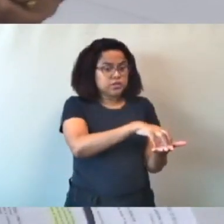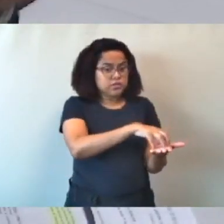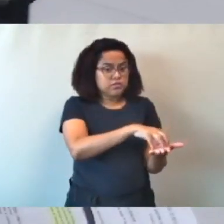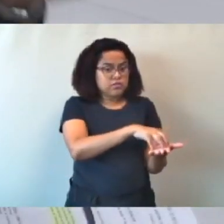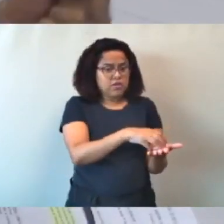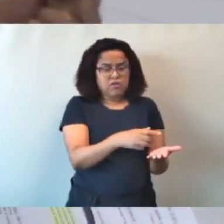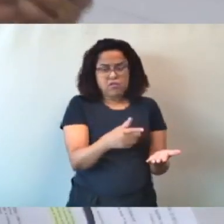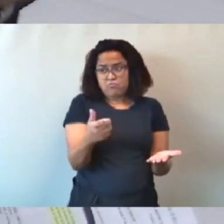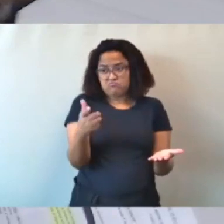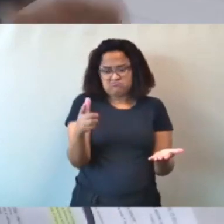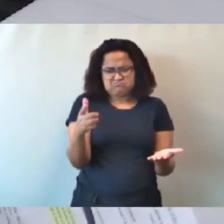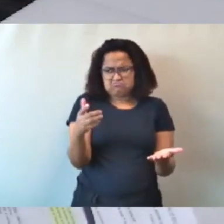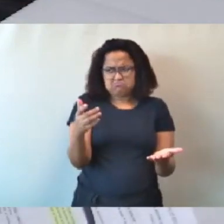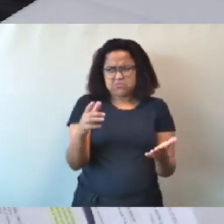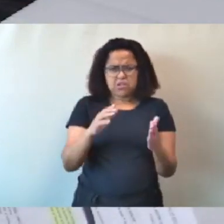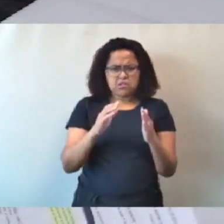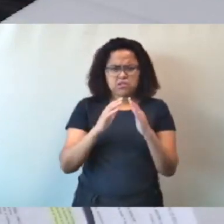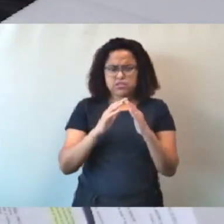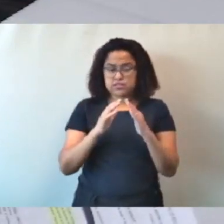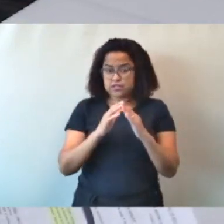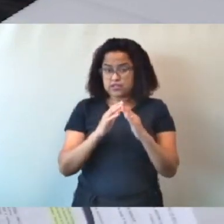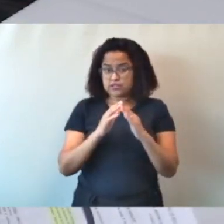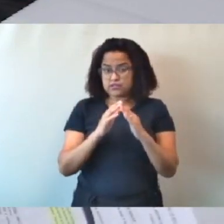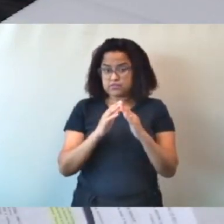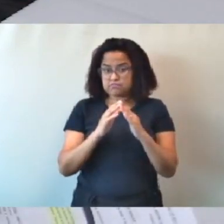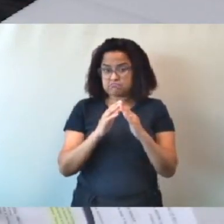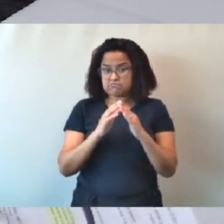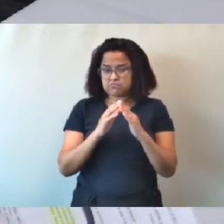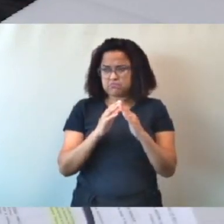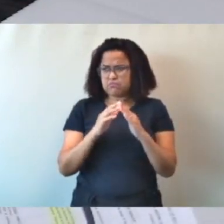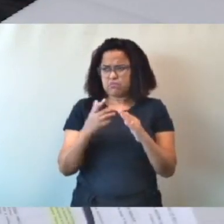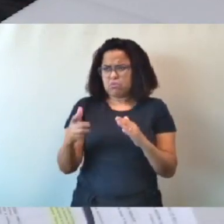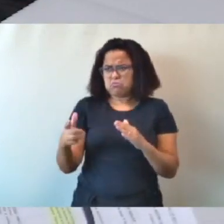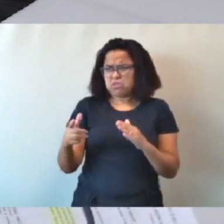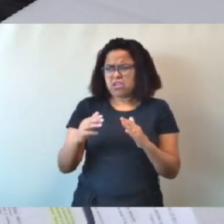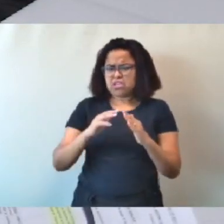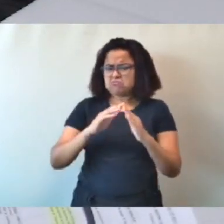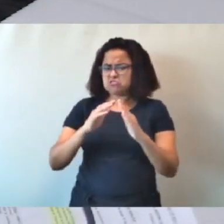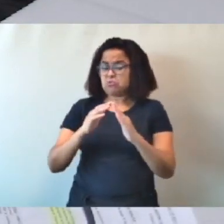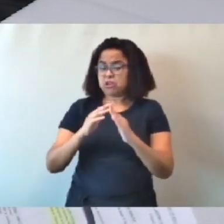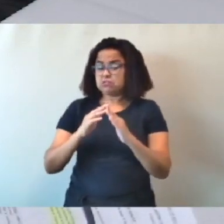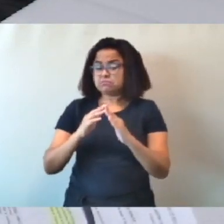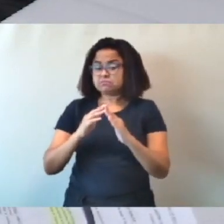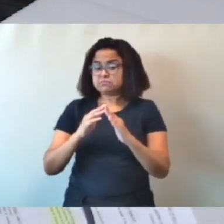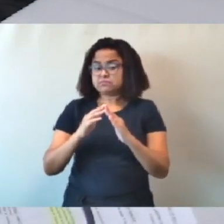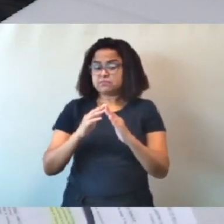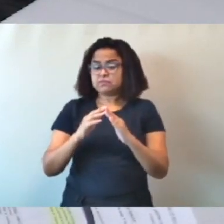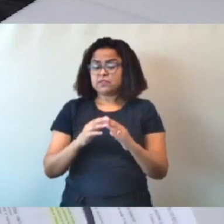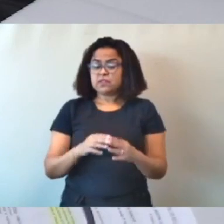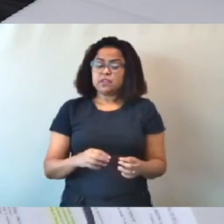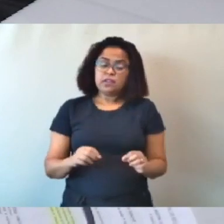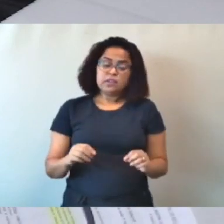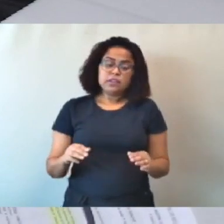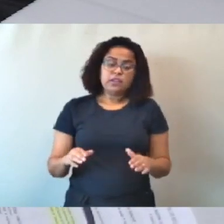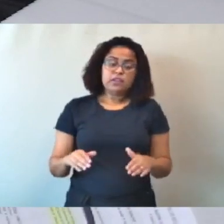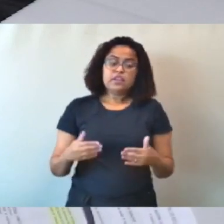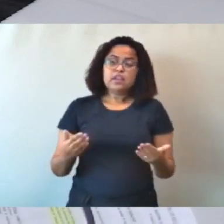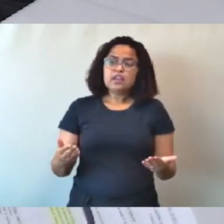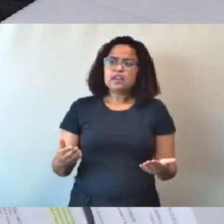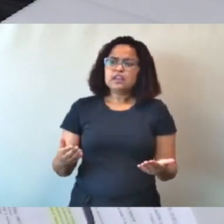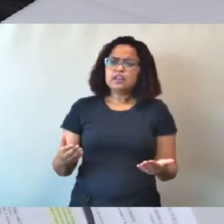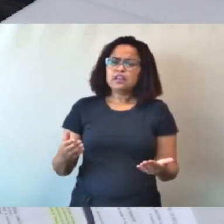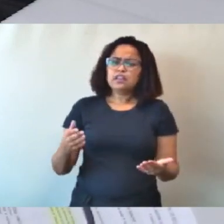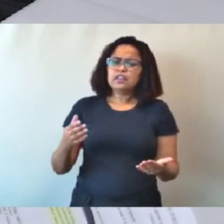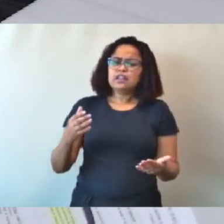supostamente, alego, não tem moradia, e eles acabam se instalando aqui e